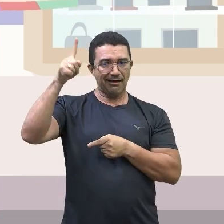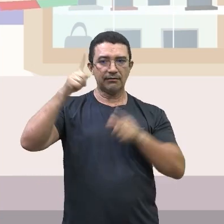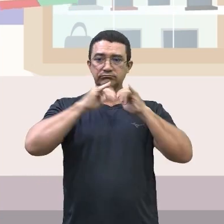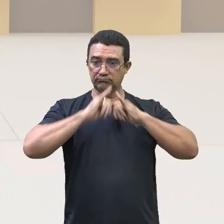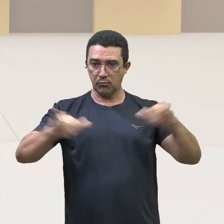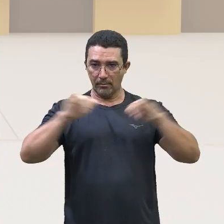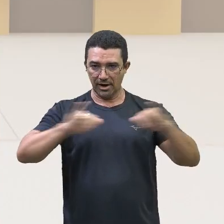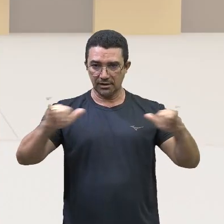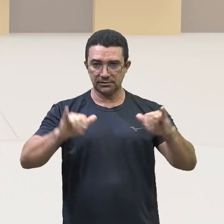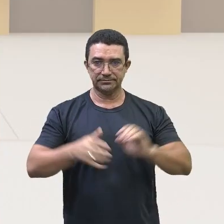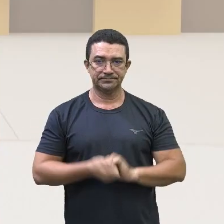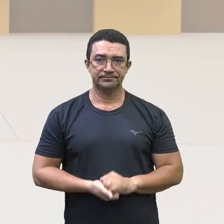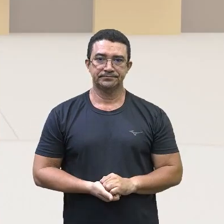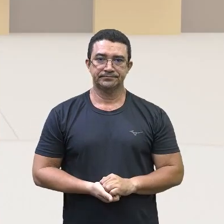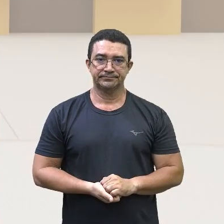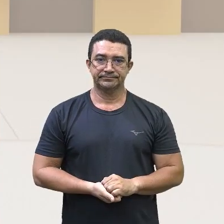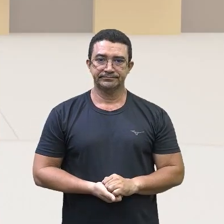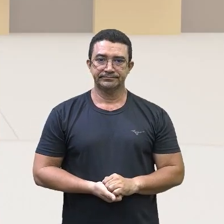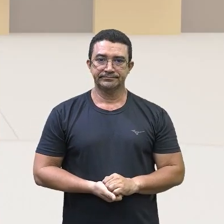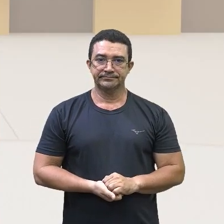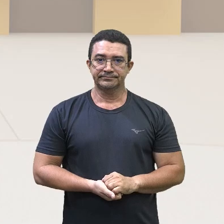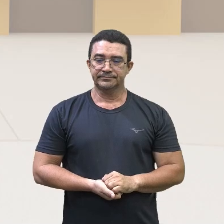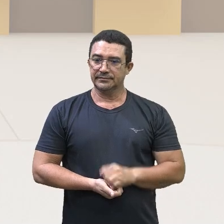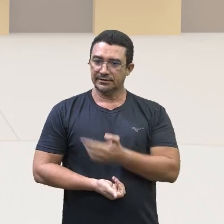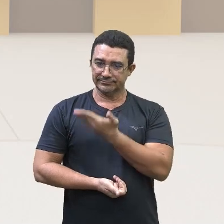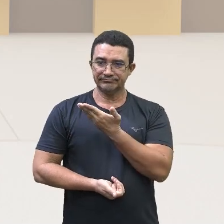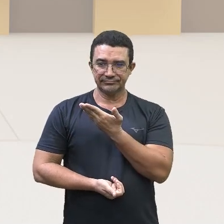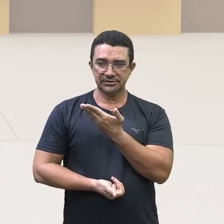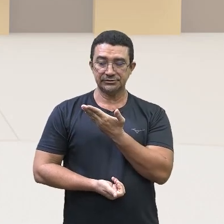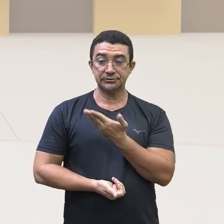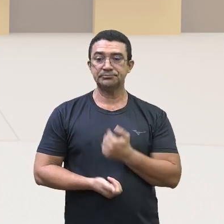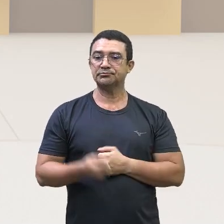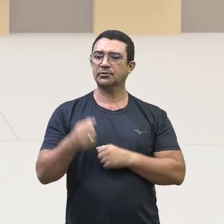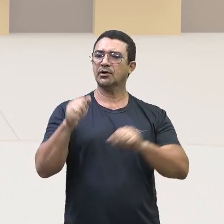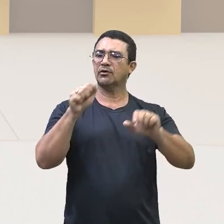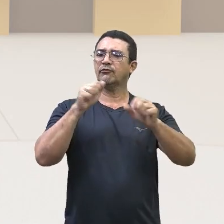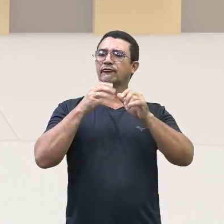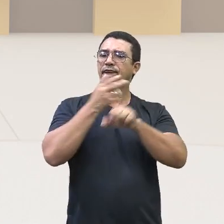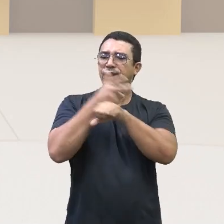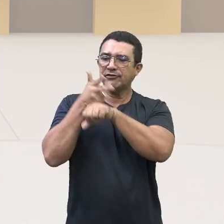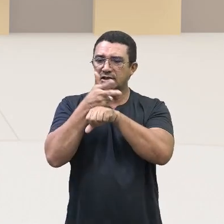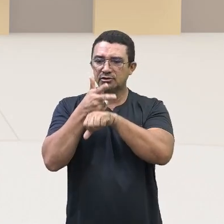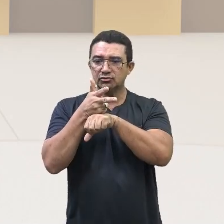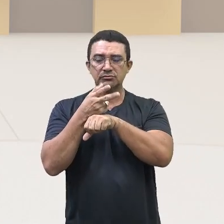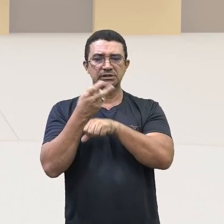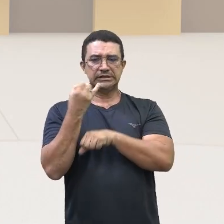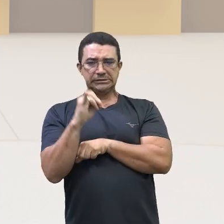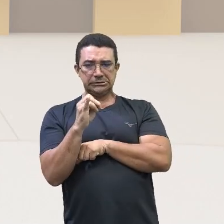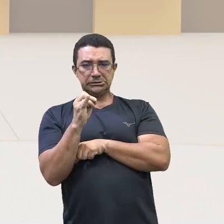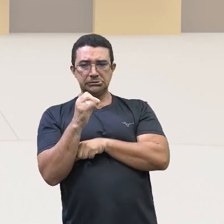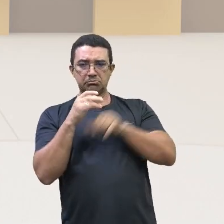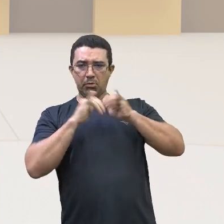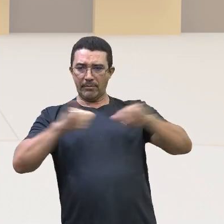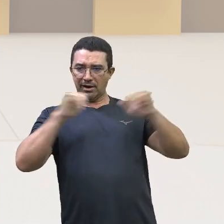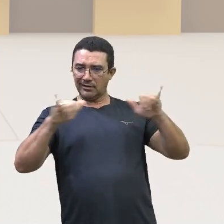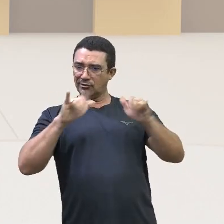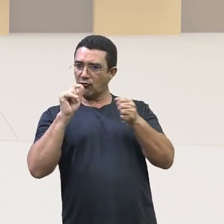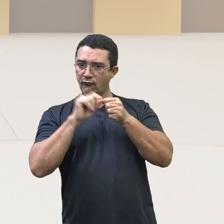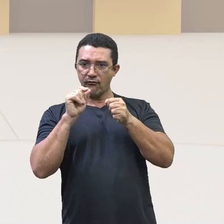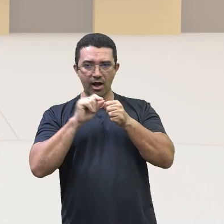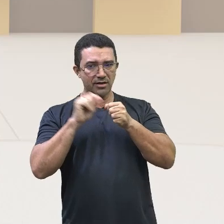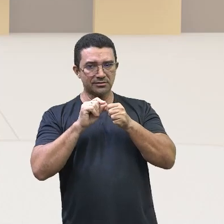propaganda. Isso mesmo, como vocês viram aí no próprio vídeo, né, falando sobre a propaganda, se você não tem uma propaganda ou não faz uma